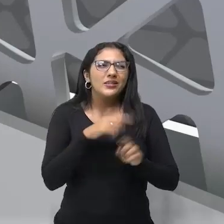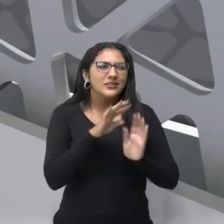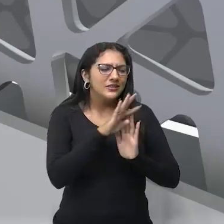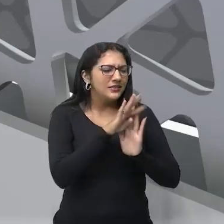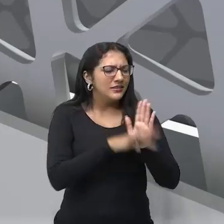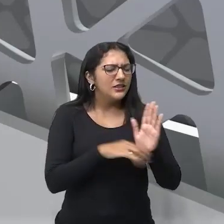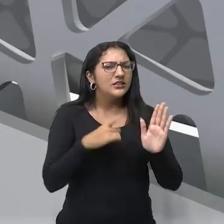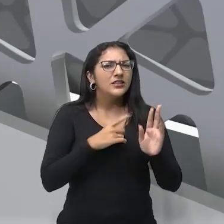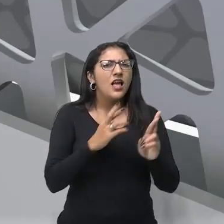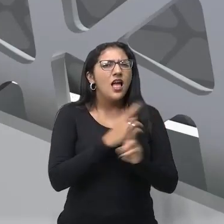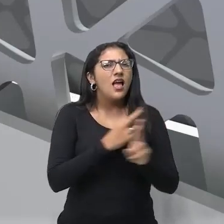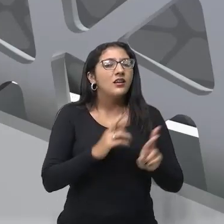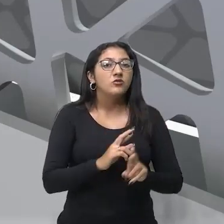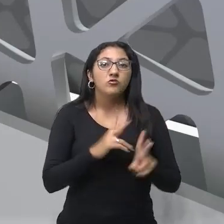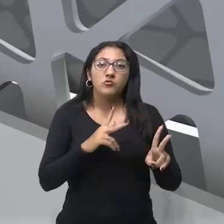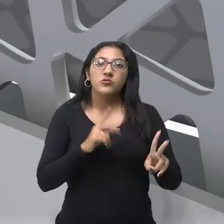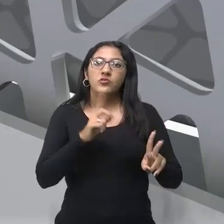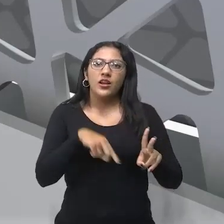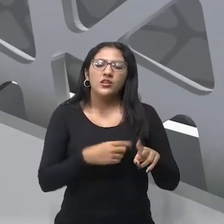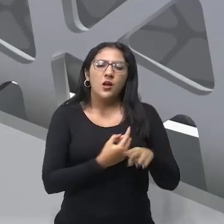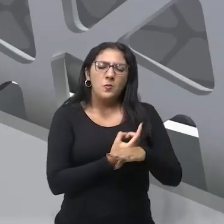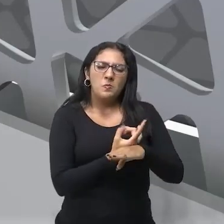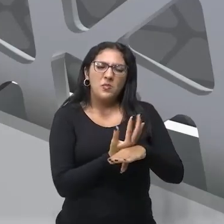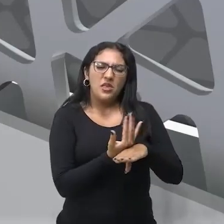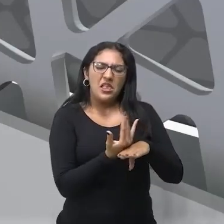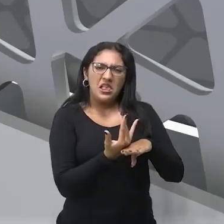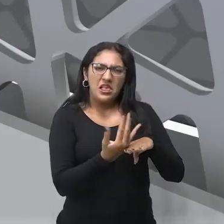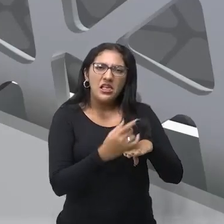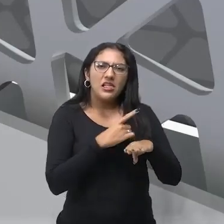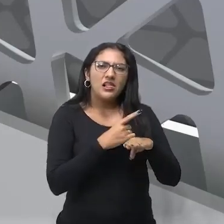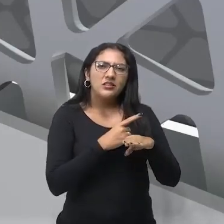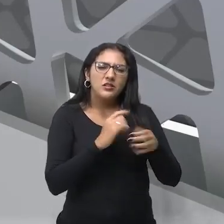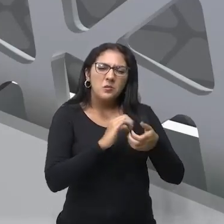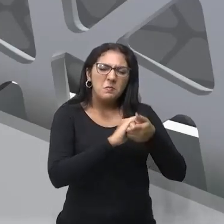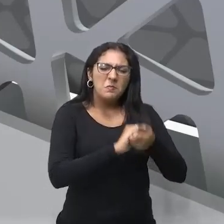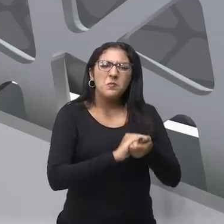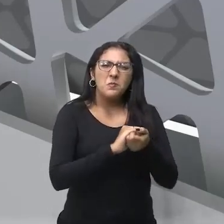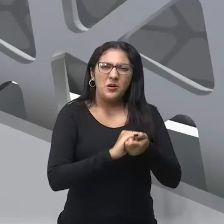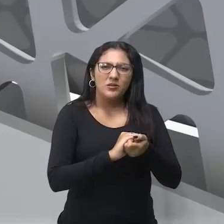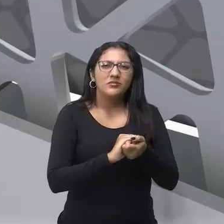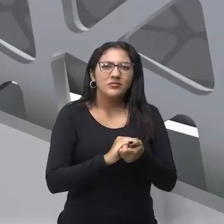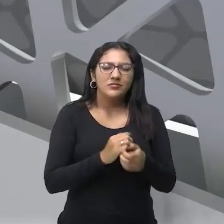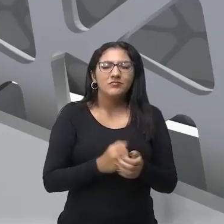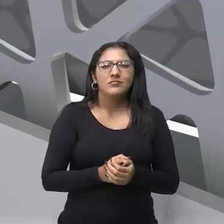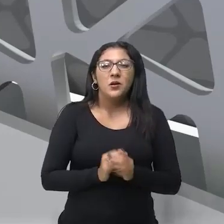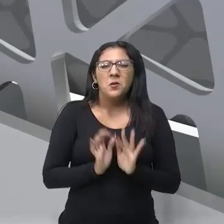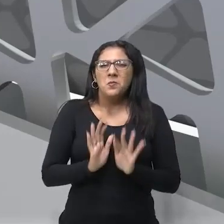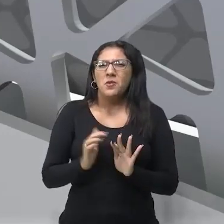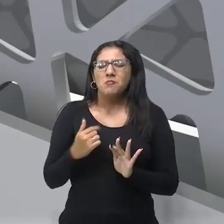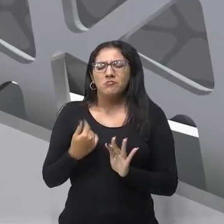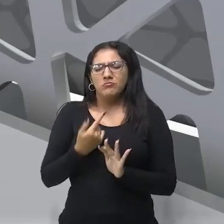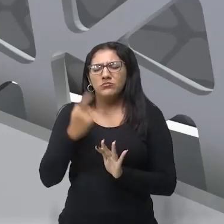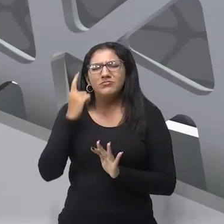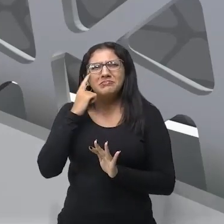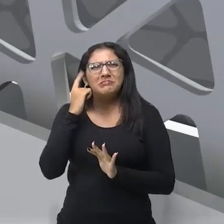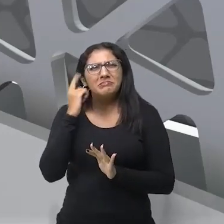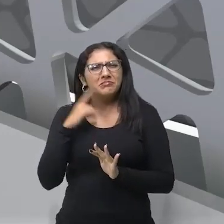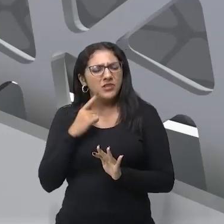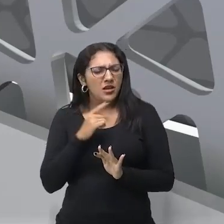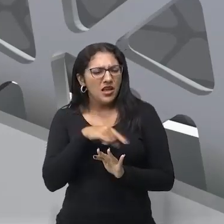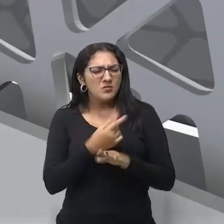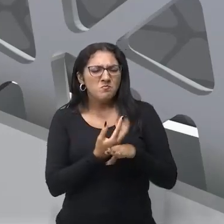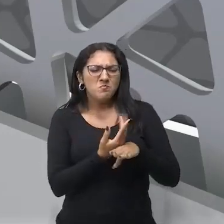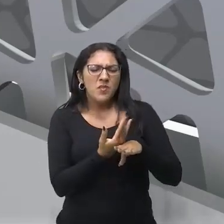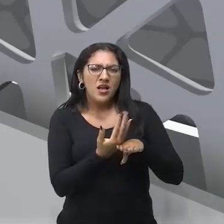daquela canção, ele enxergou isso e disse que são as talas, as palhas que dão as mãos. Ora, nós sabemos que